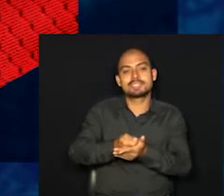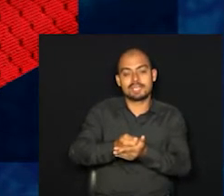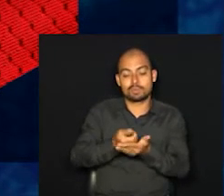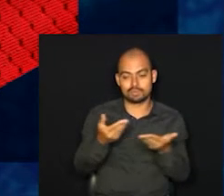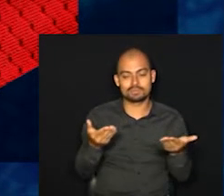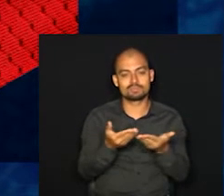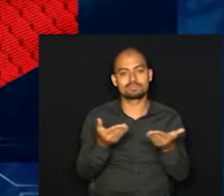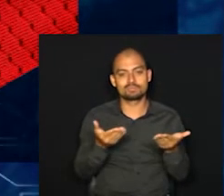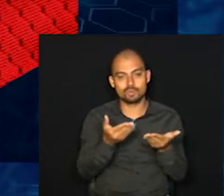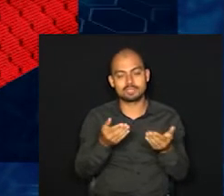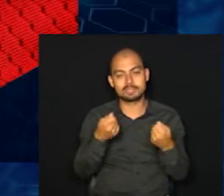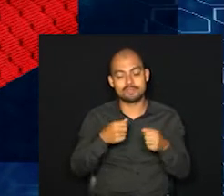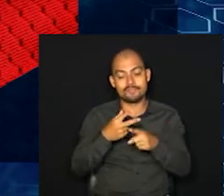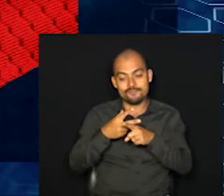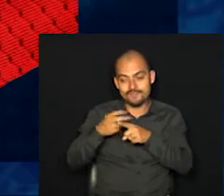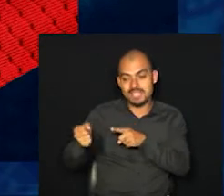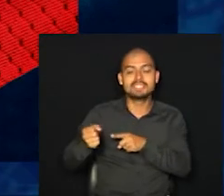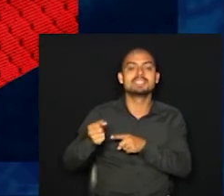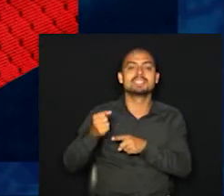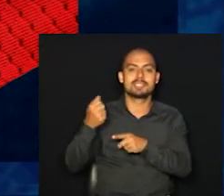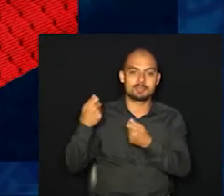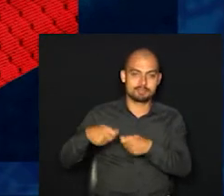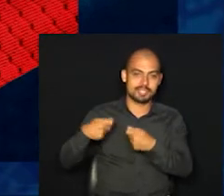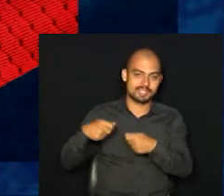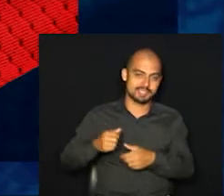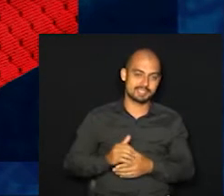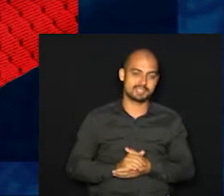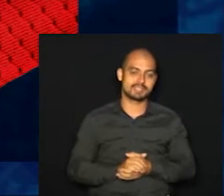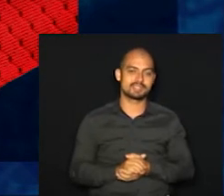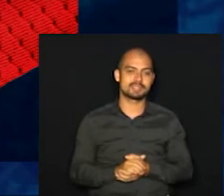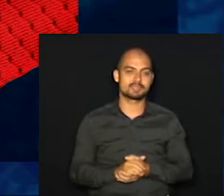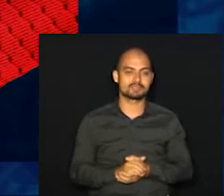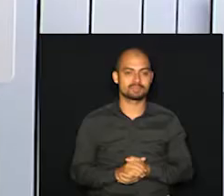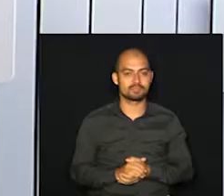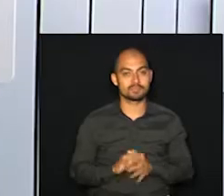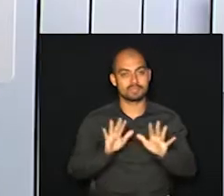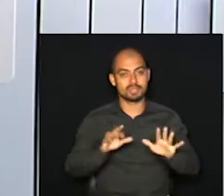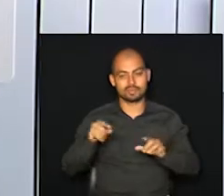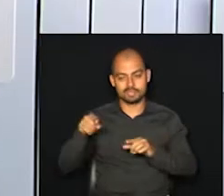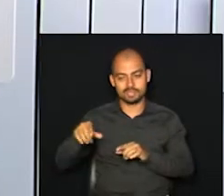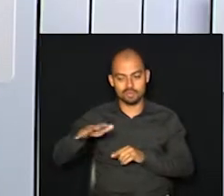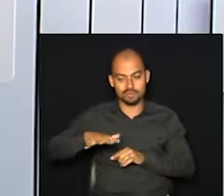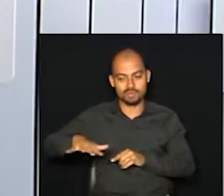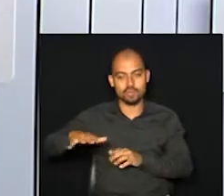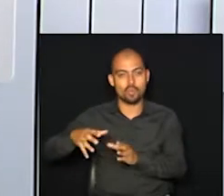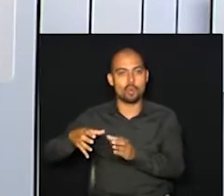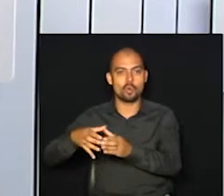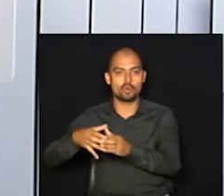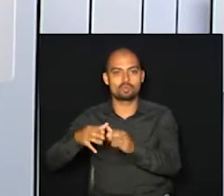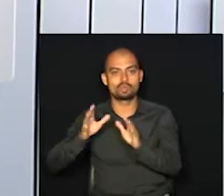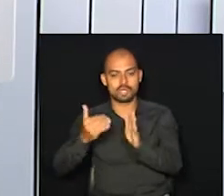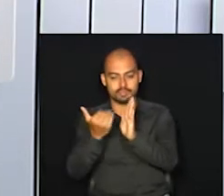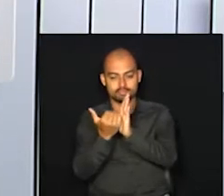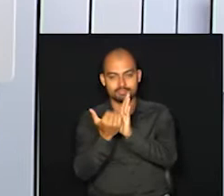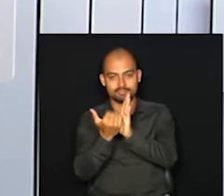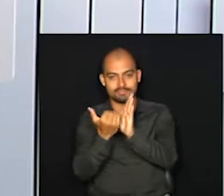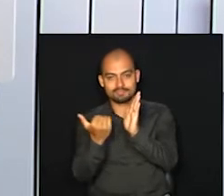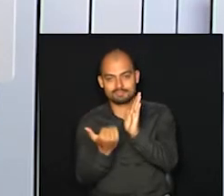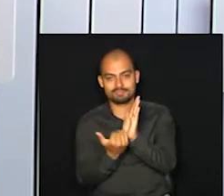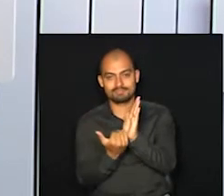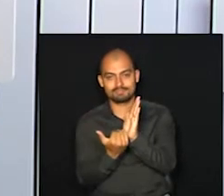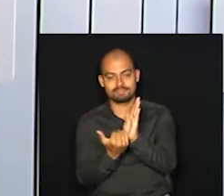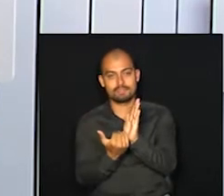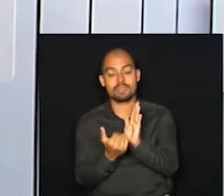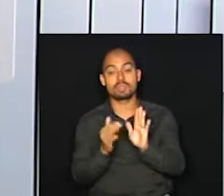de hoje, precisa vencer a equipe do Botafogo de Ribeirão Preto, já que é uma equipe que está abaixo da tabela. Lembrando